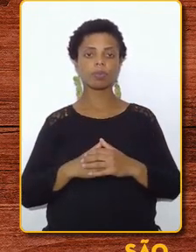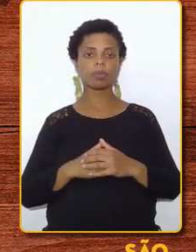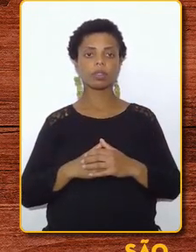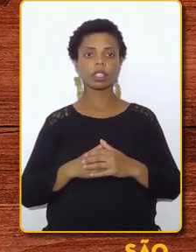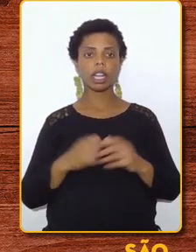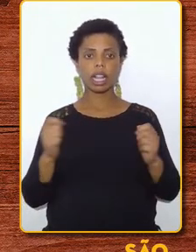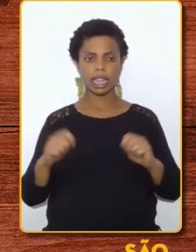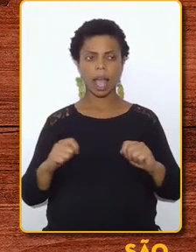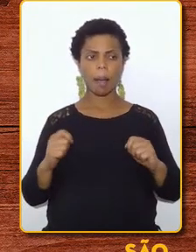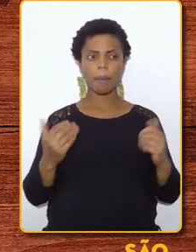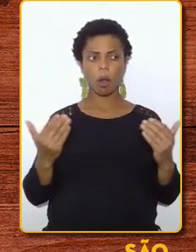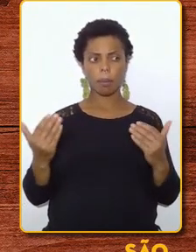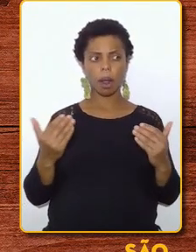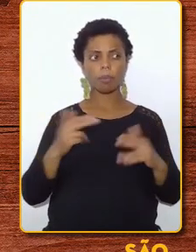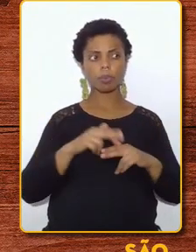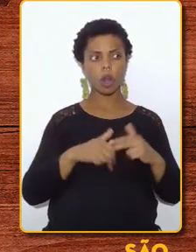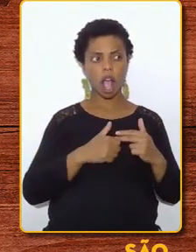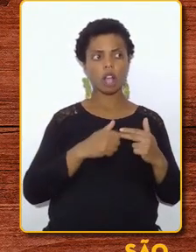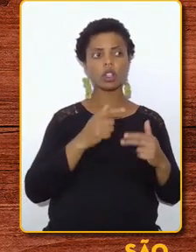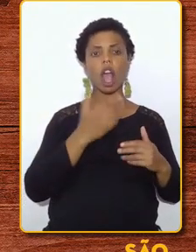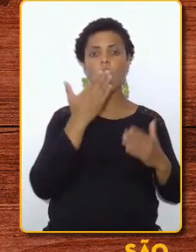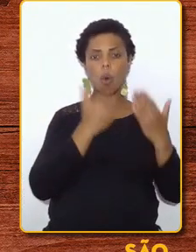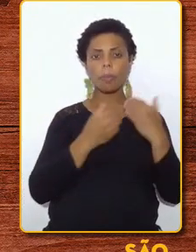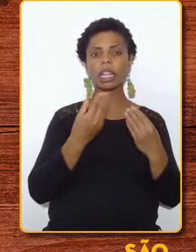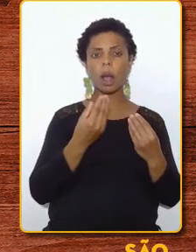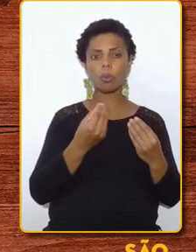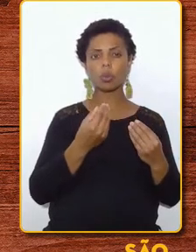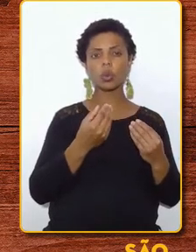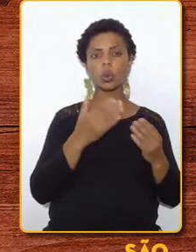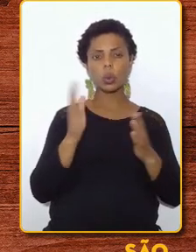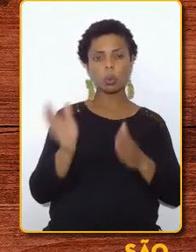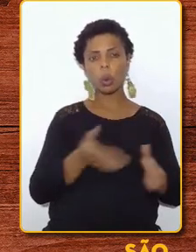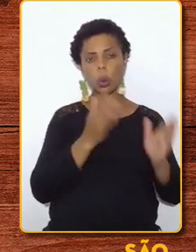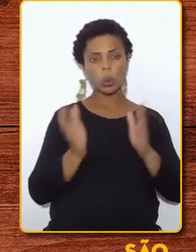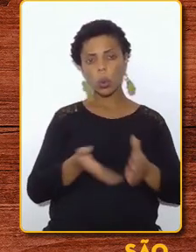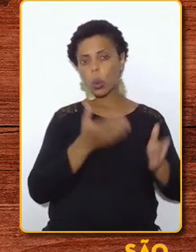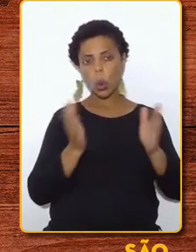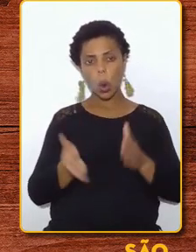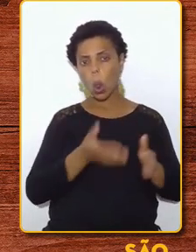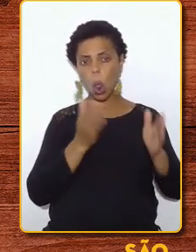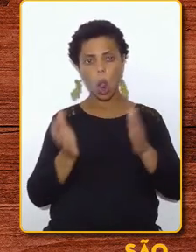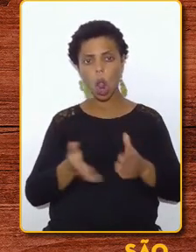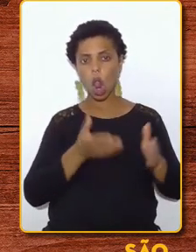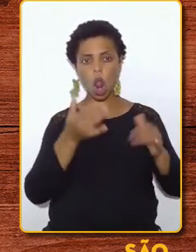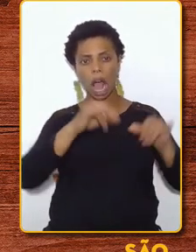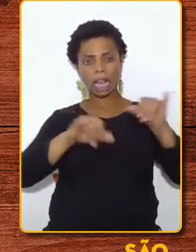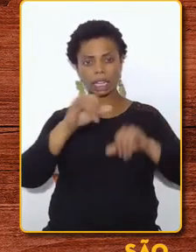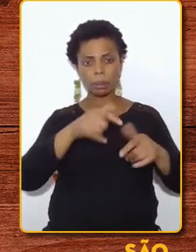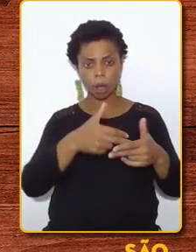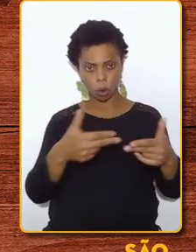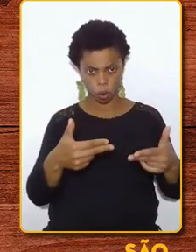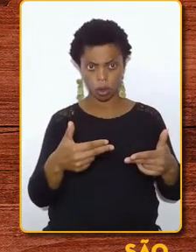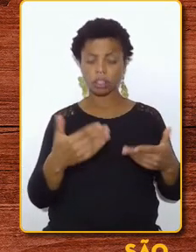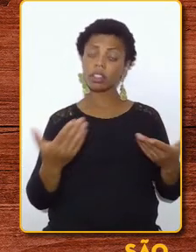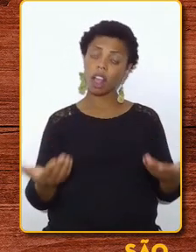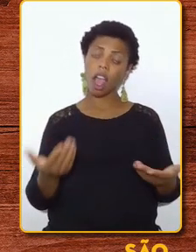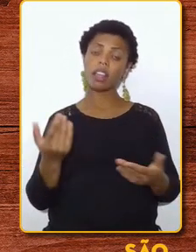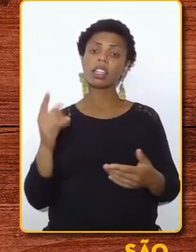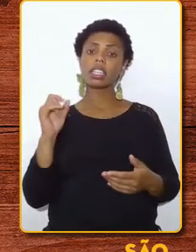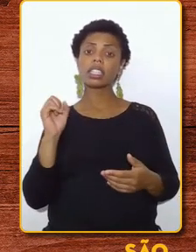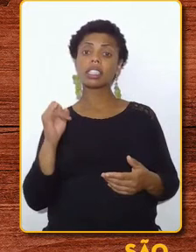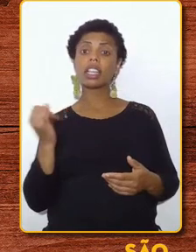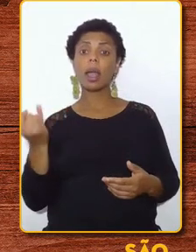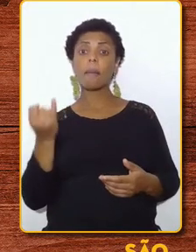processamento dos alimentos, que foi uma coisa que você trouxe, e, portanto, com a importância, então, da agricultura familiar. E